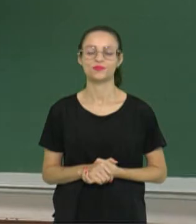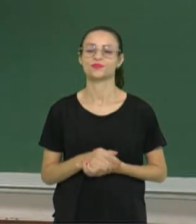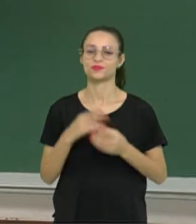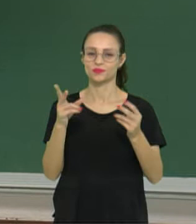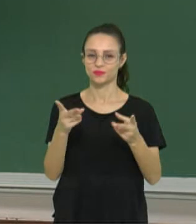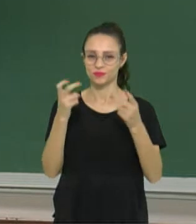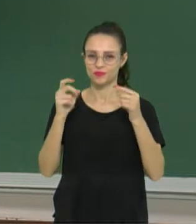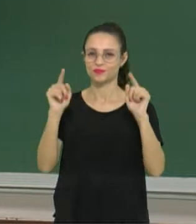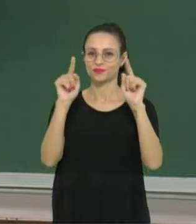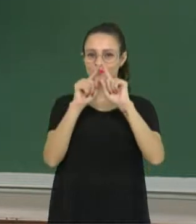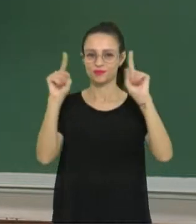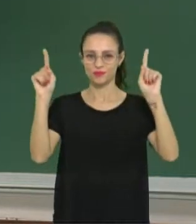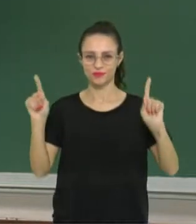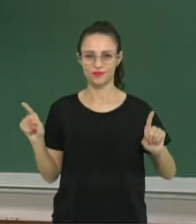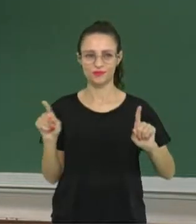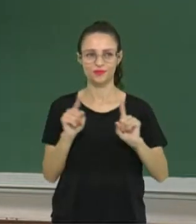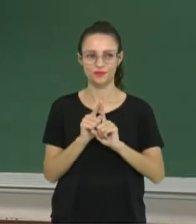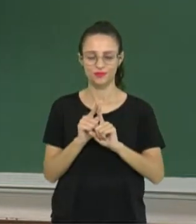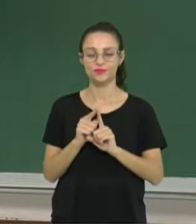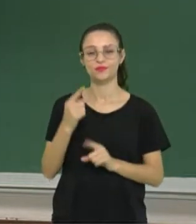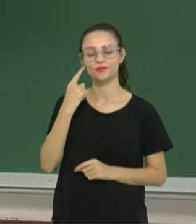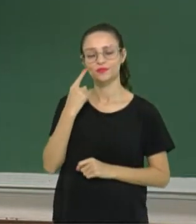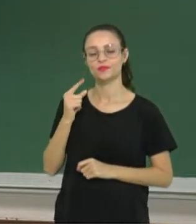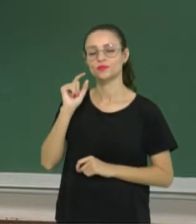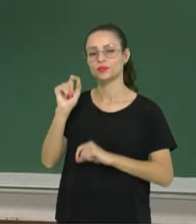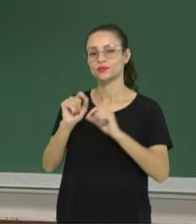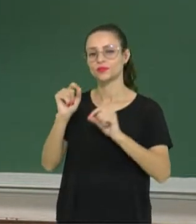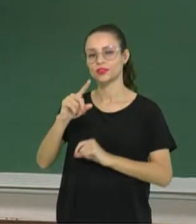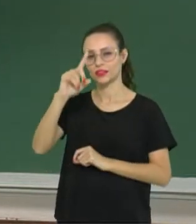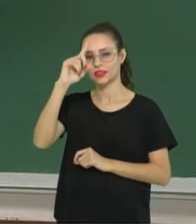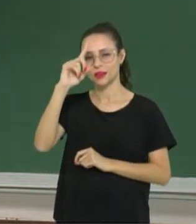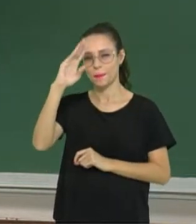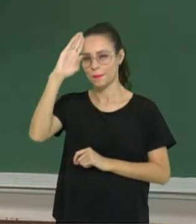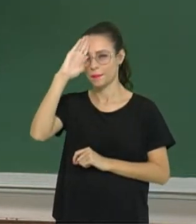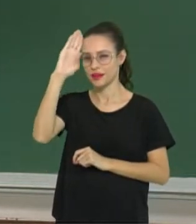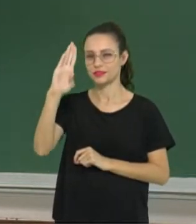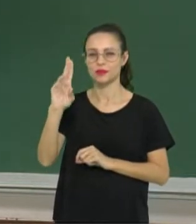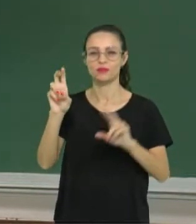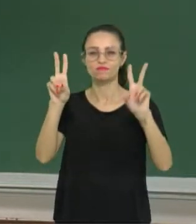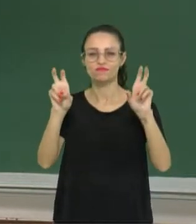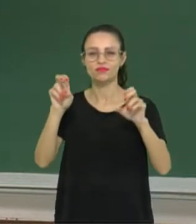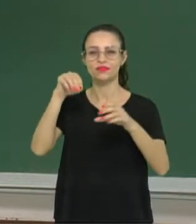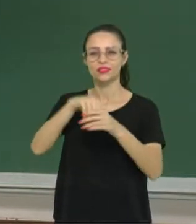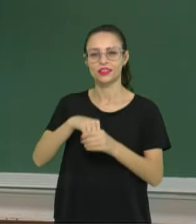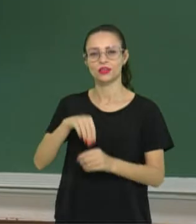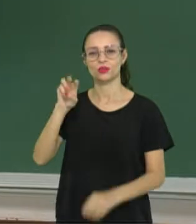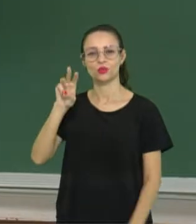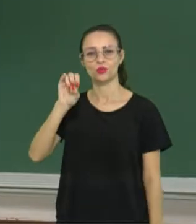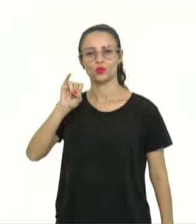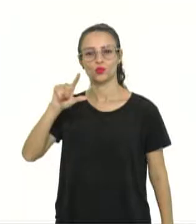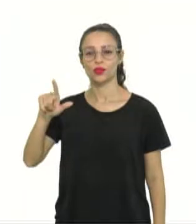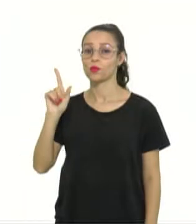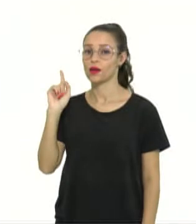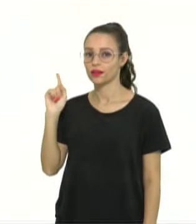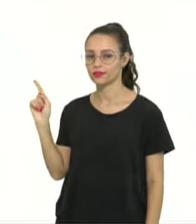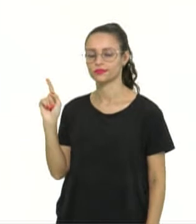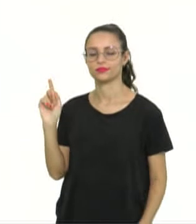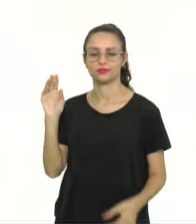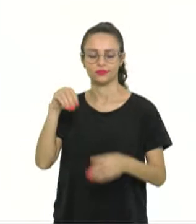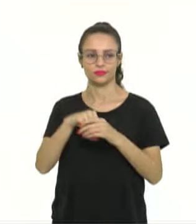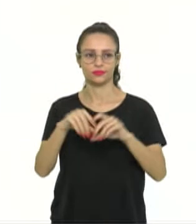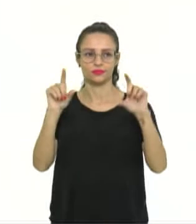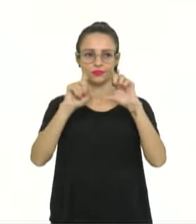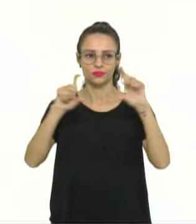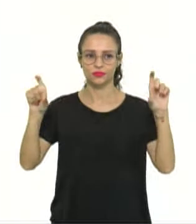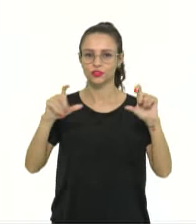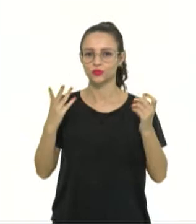observando a nossa tirinha, pessoal, will refers to, qual é a ideia central do will dentro da nossa tirinha? The spontaneous